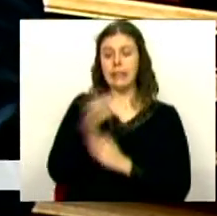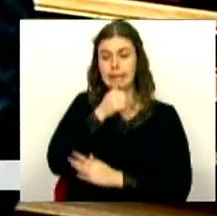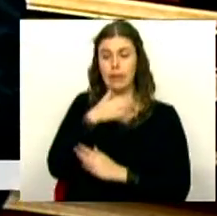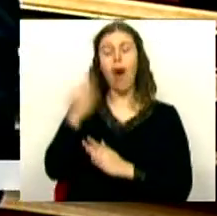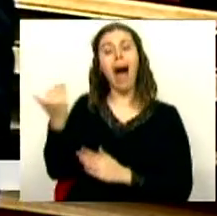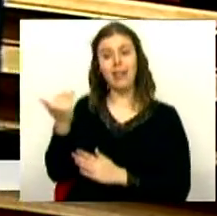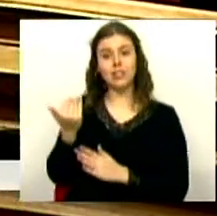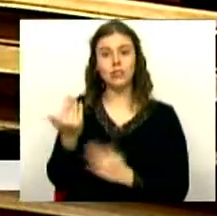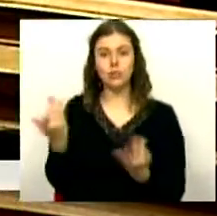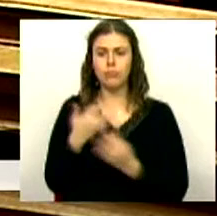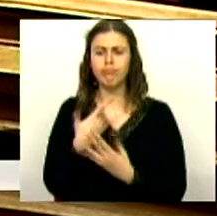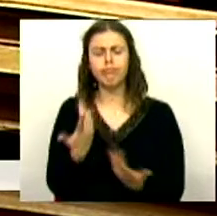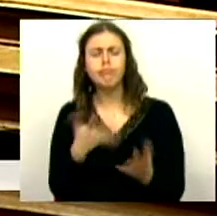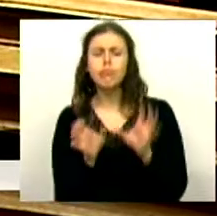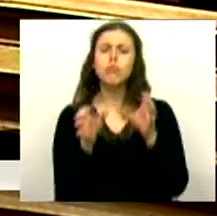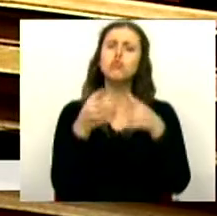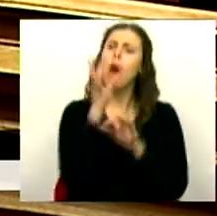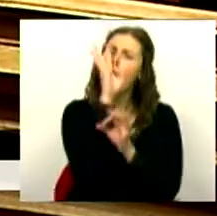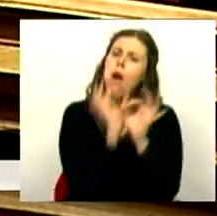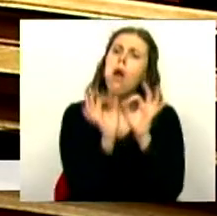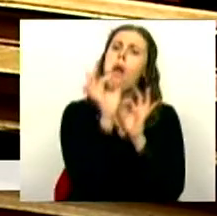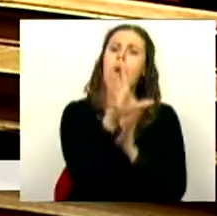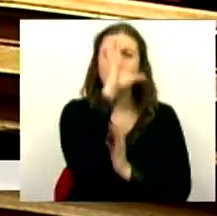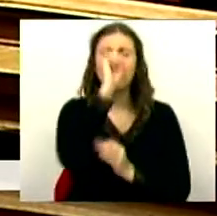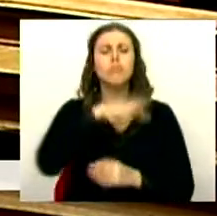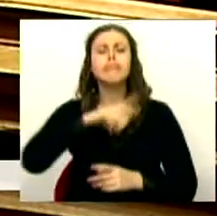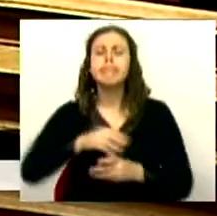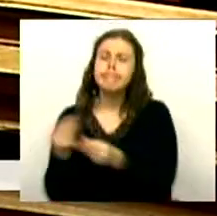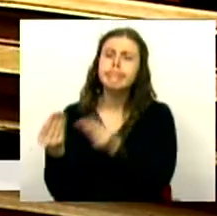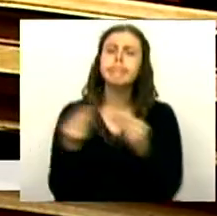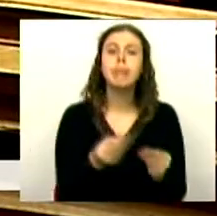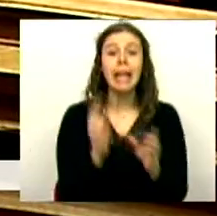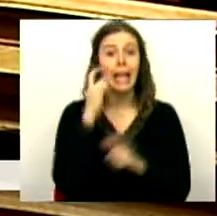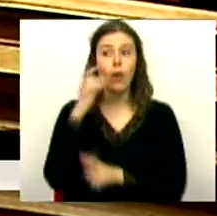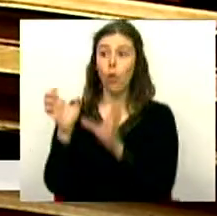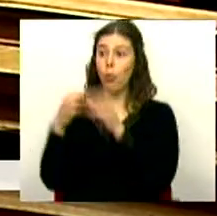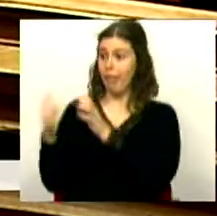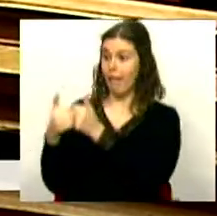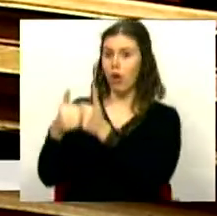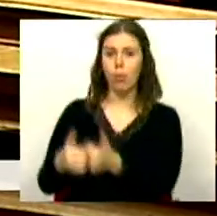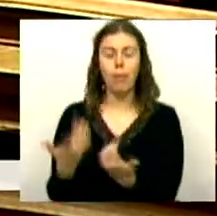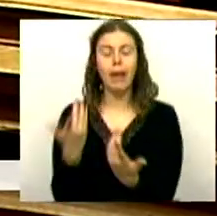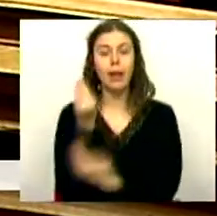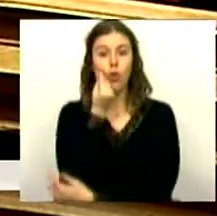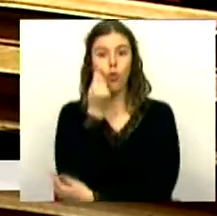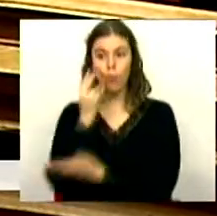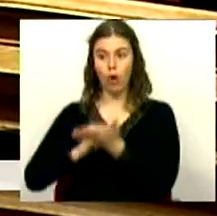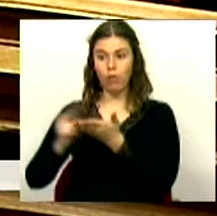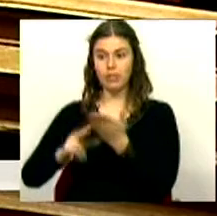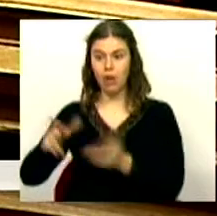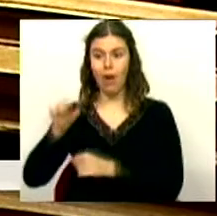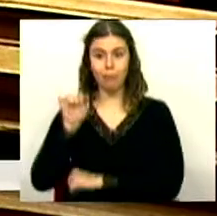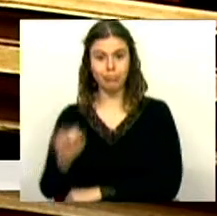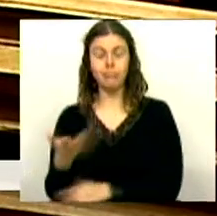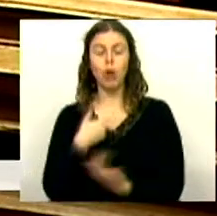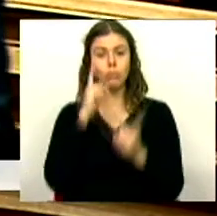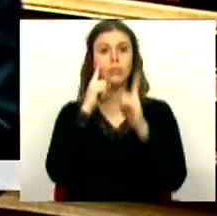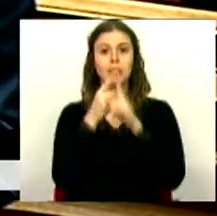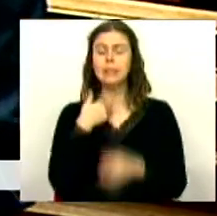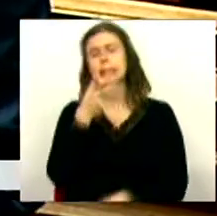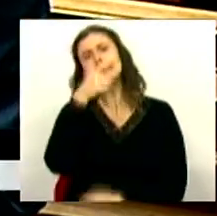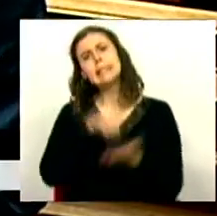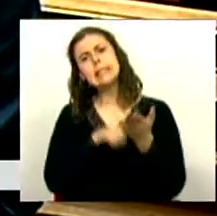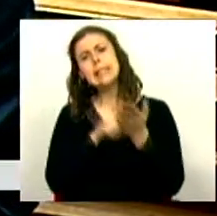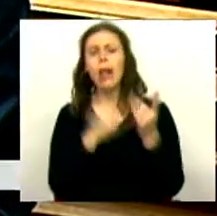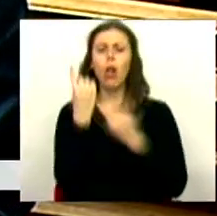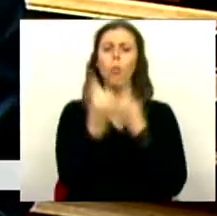decisão-quadro, foram dirigidas um conjunto de recomendações ao Estado português, pelo Comitê que acompanha a execução da Convenção de Lanzarote, no sentido da necessidade de